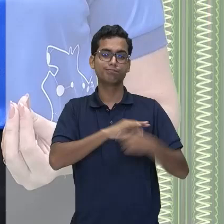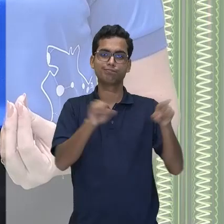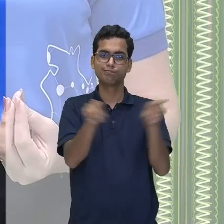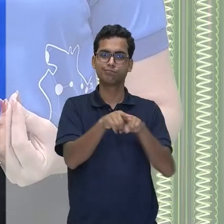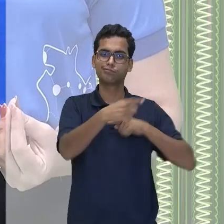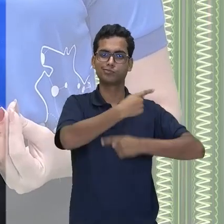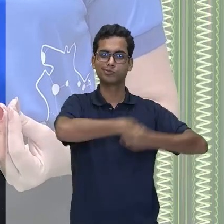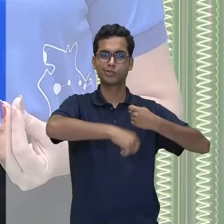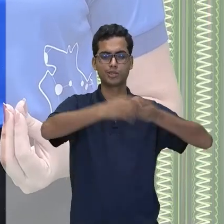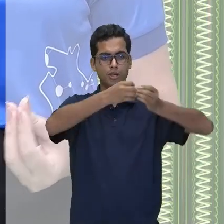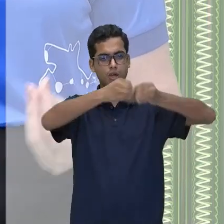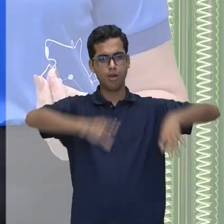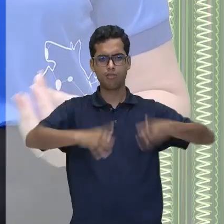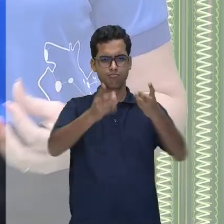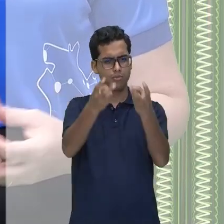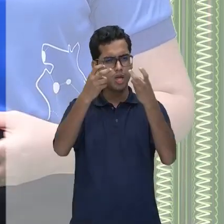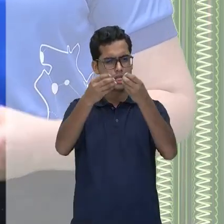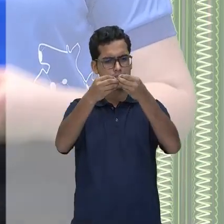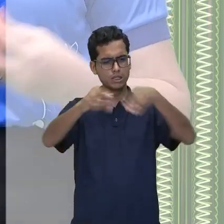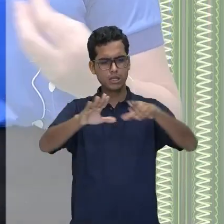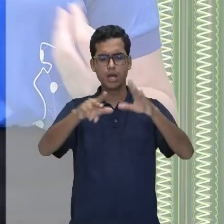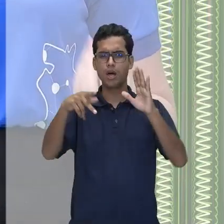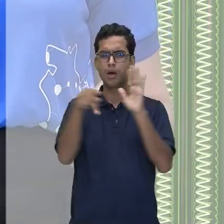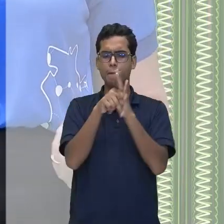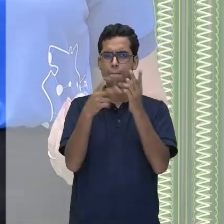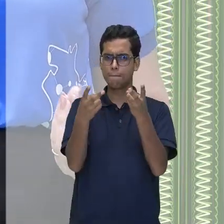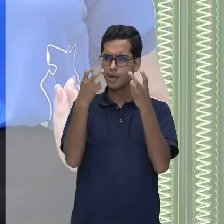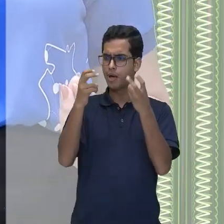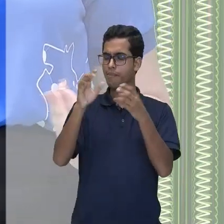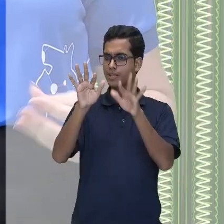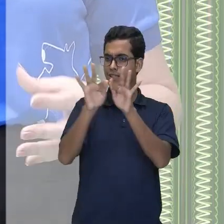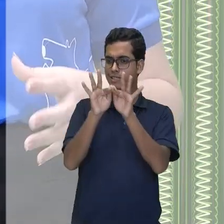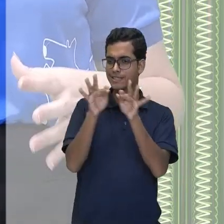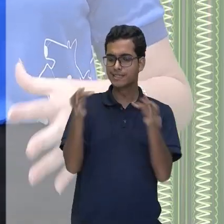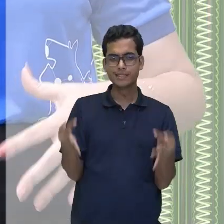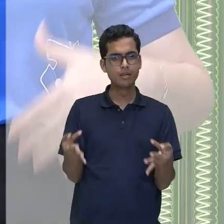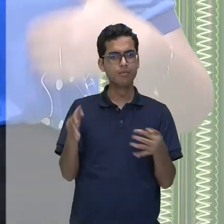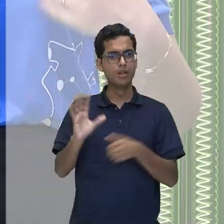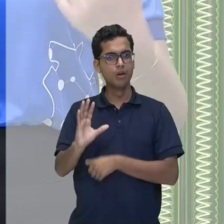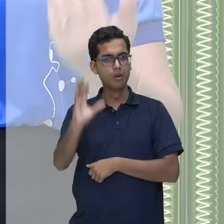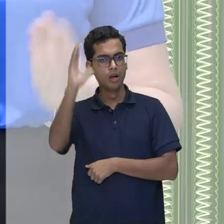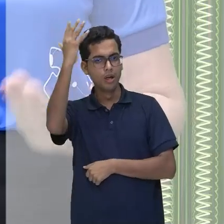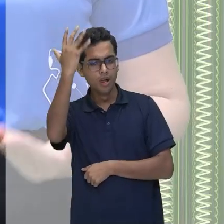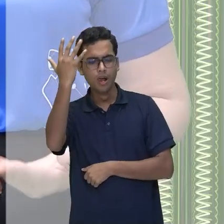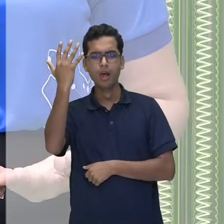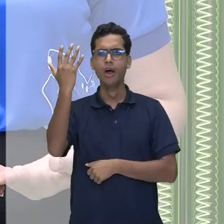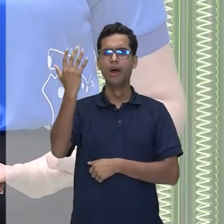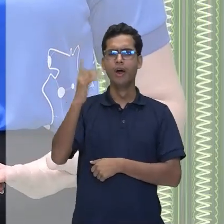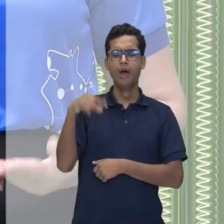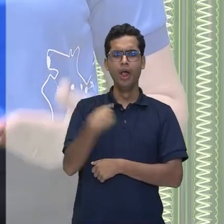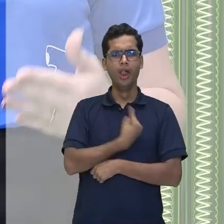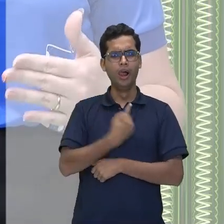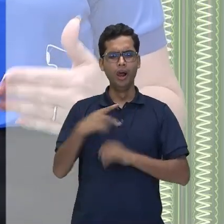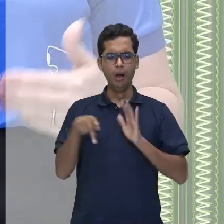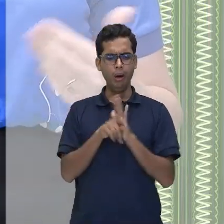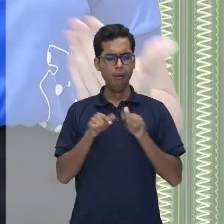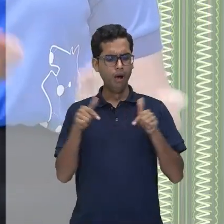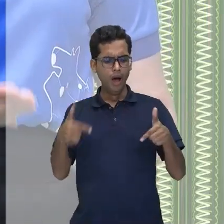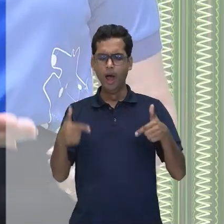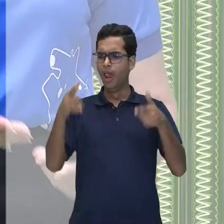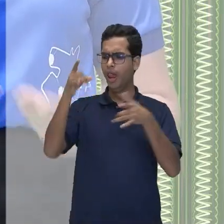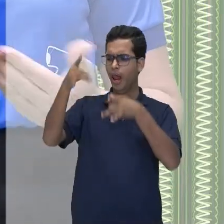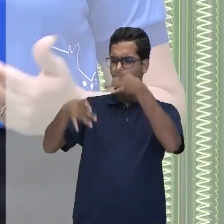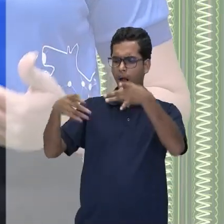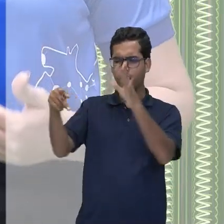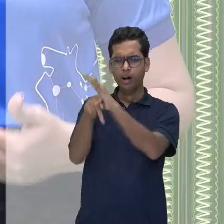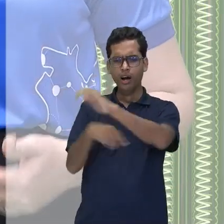um simples ato, né, que nós fazemos enquanto seres humanos, que estamos ali degradando a floresta, de uma forma